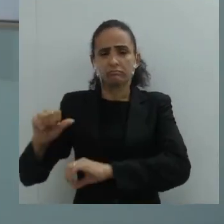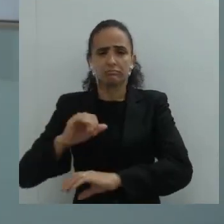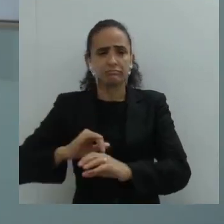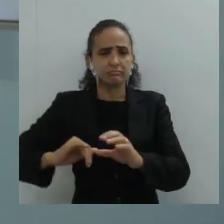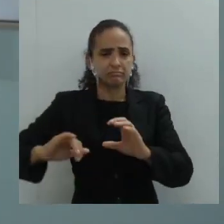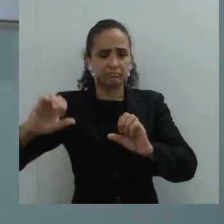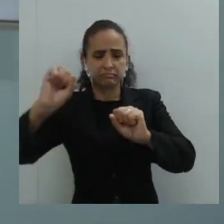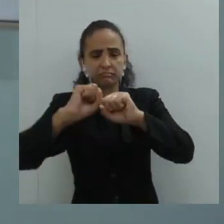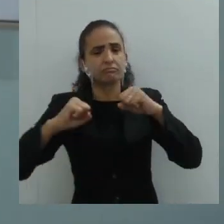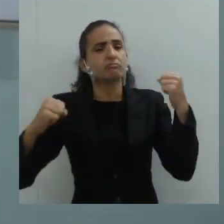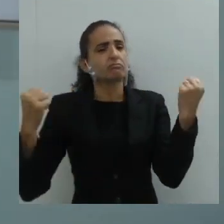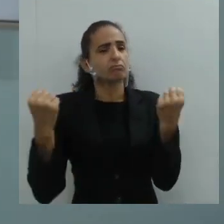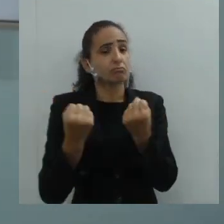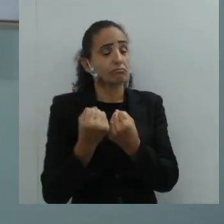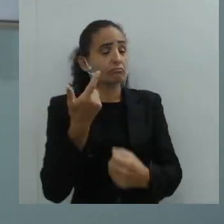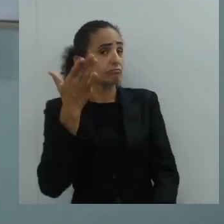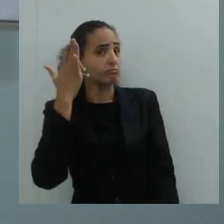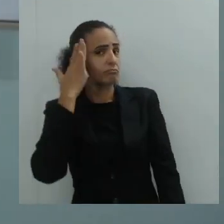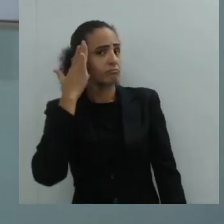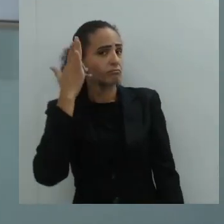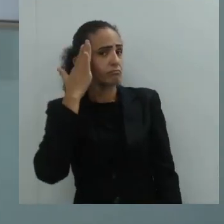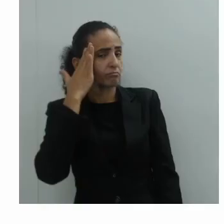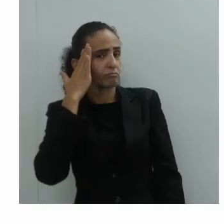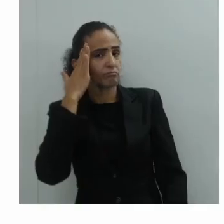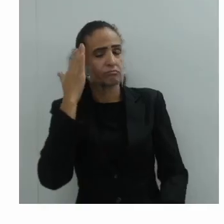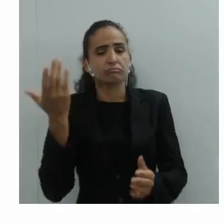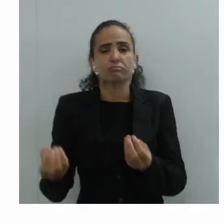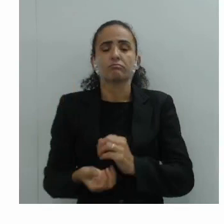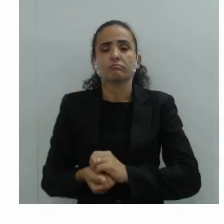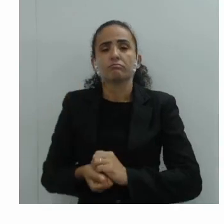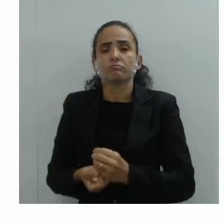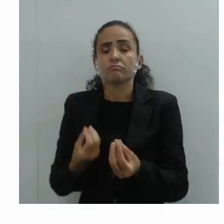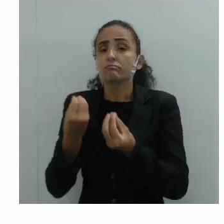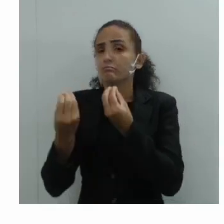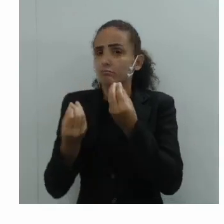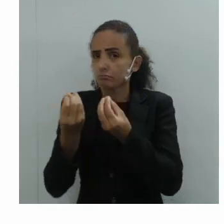circundam a sociedade. Então, veja só, então há um consenso